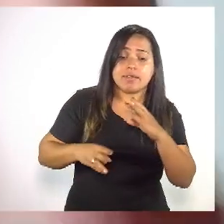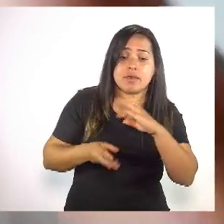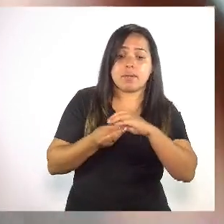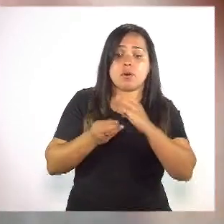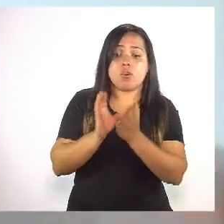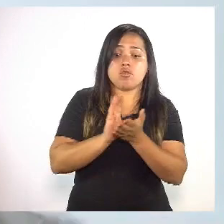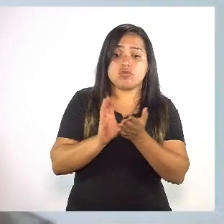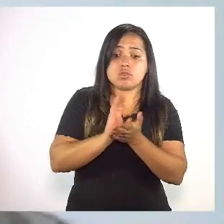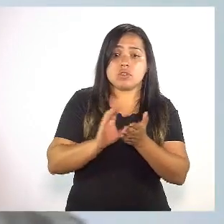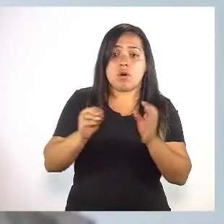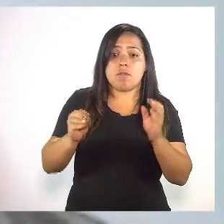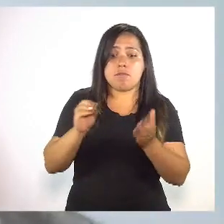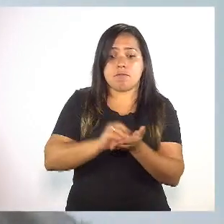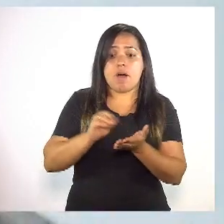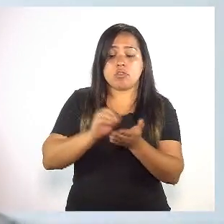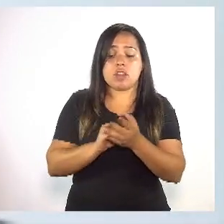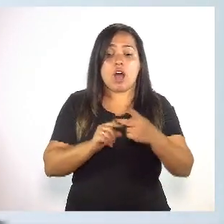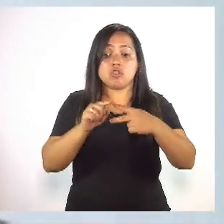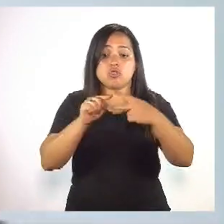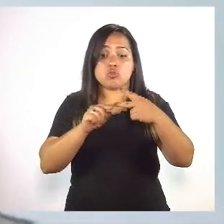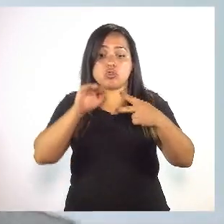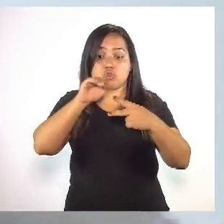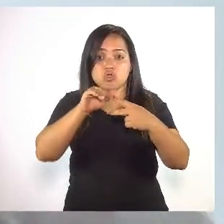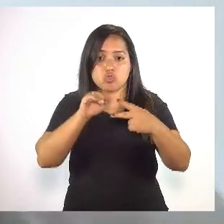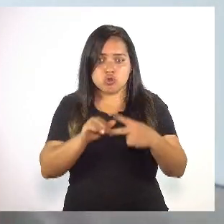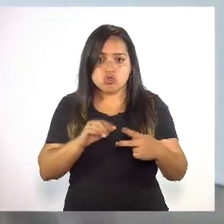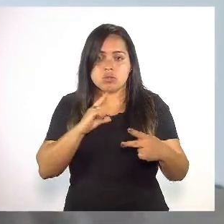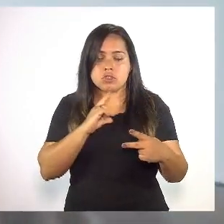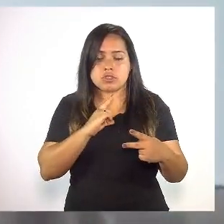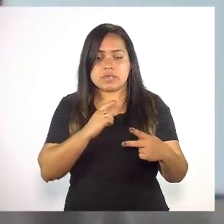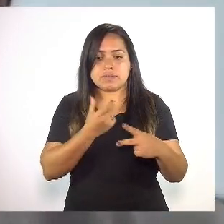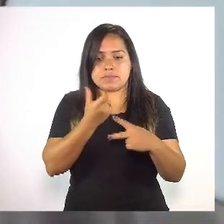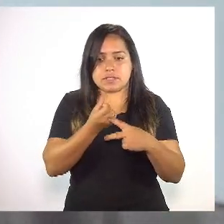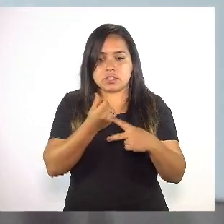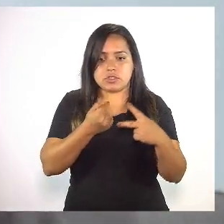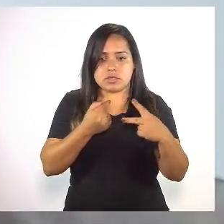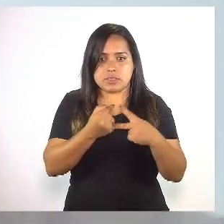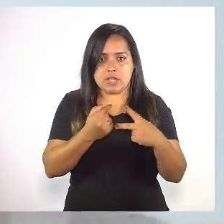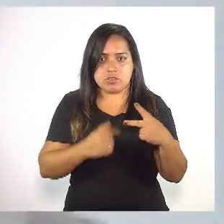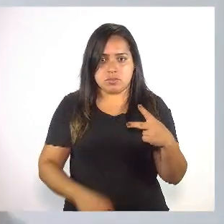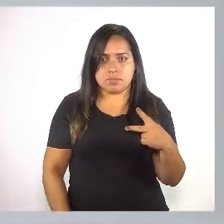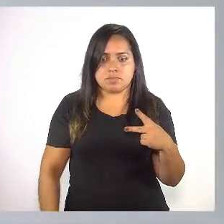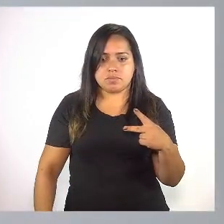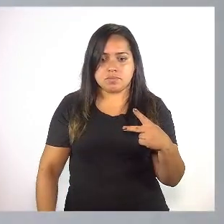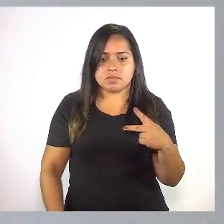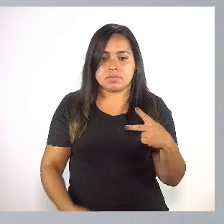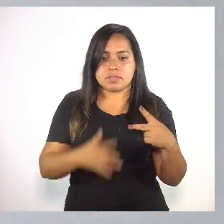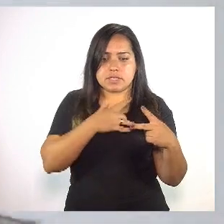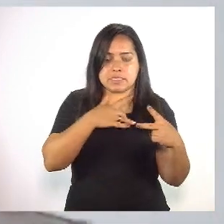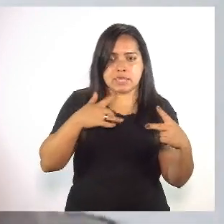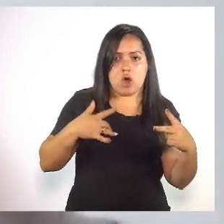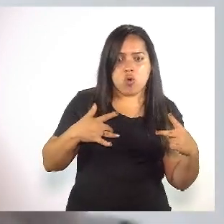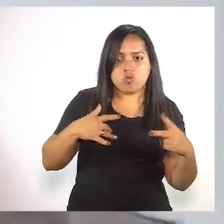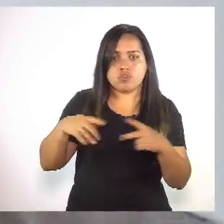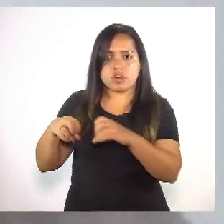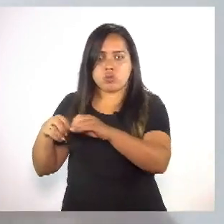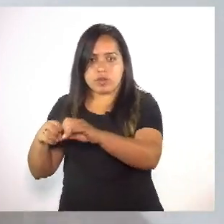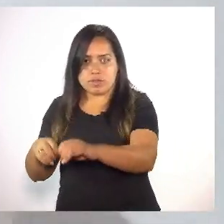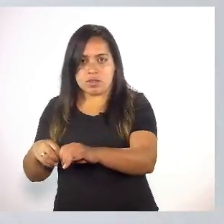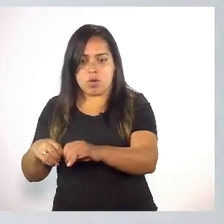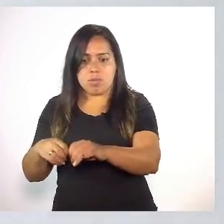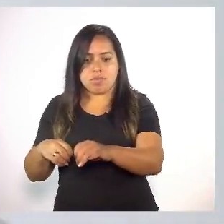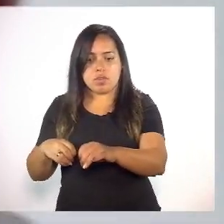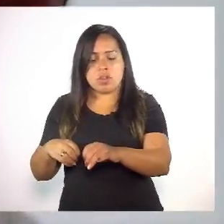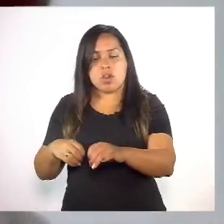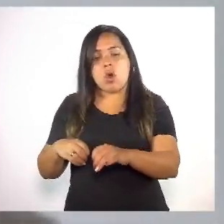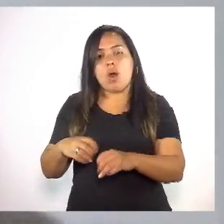inconstitucional. E as duas últimas irregularidades, a vinculação constitucional à saúde e à educação, no